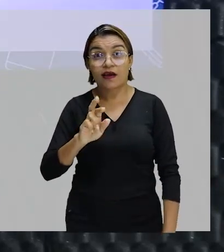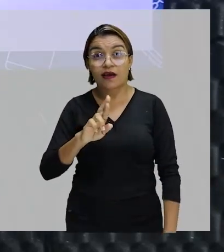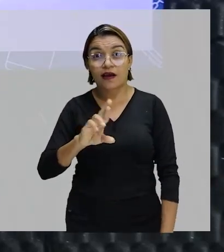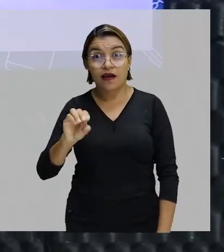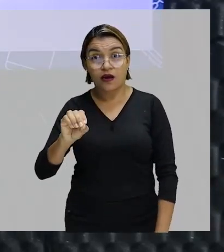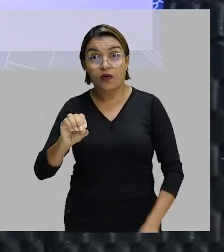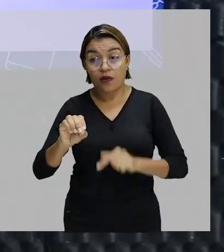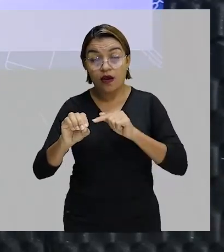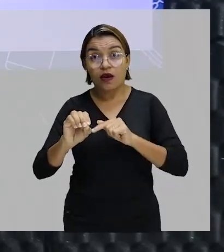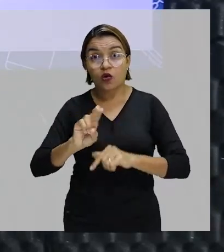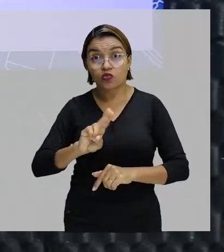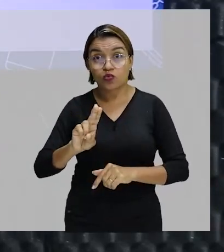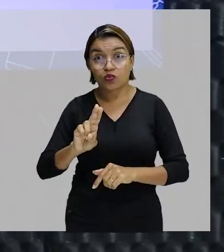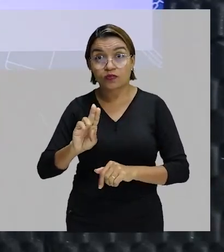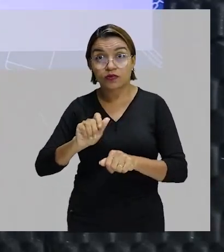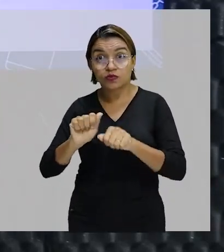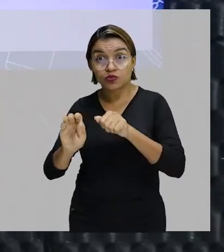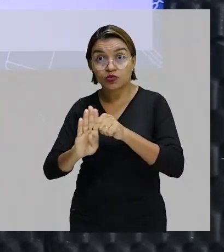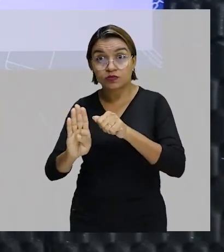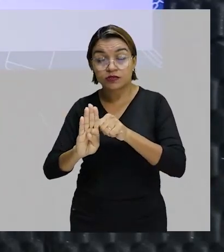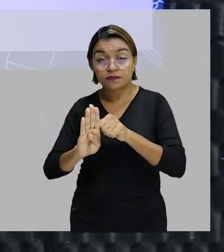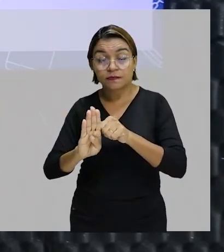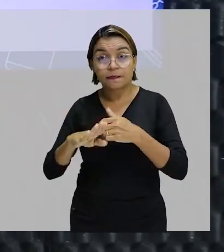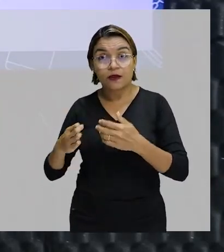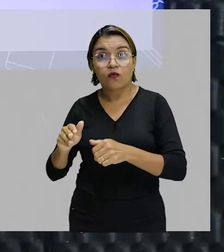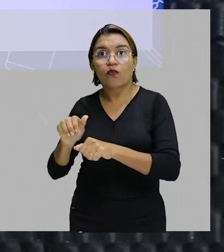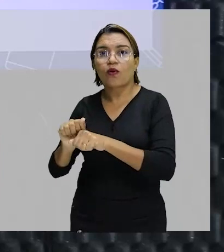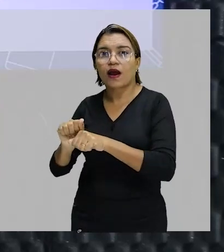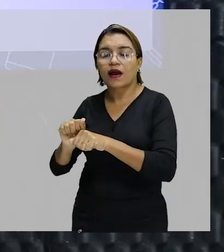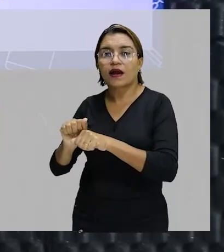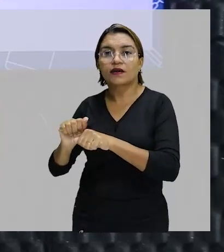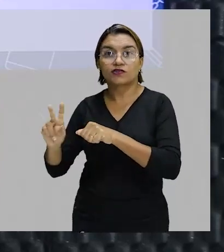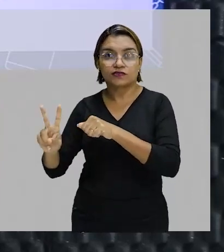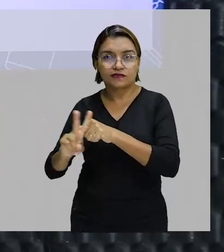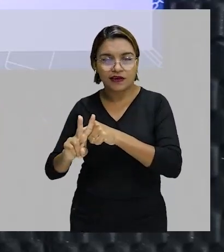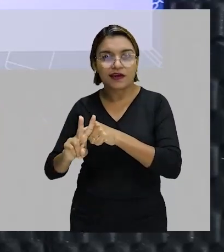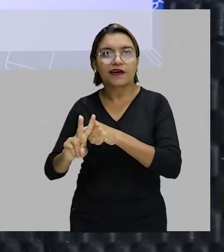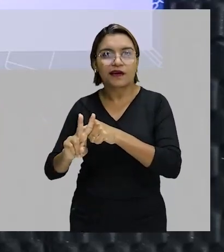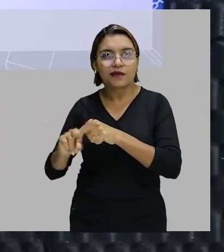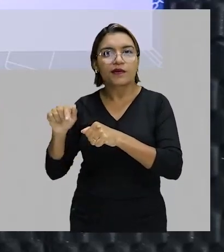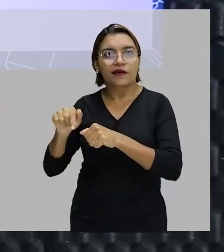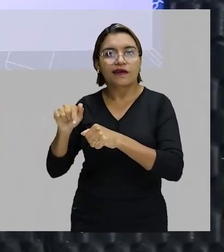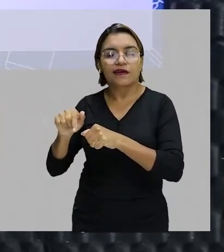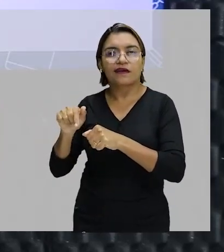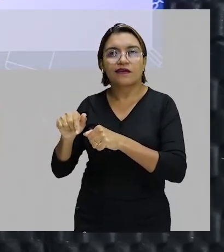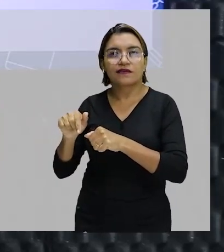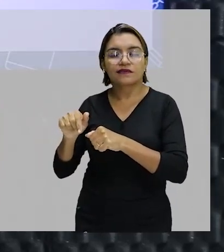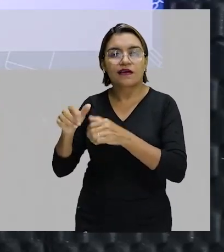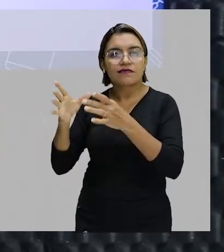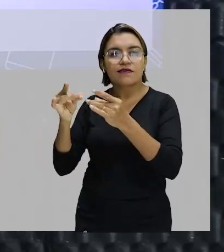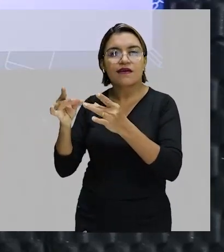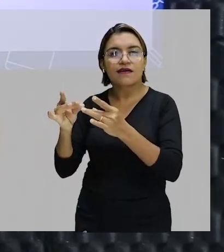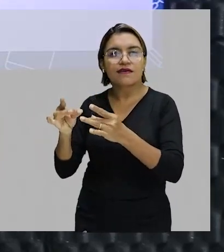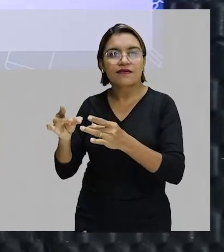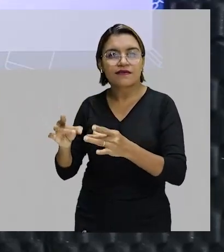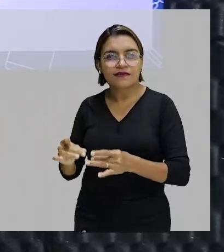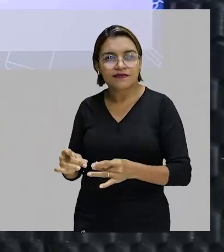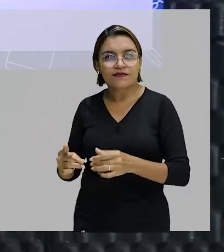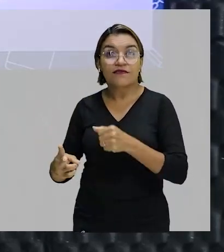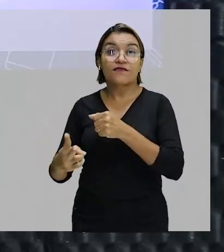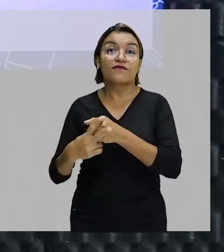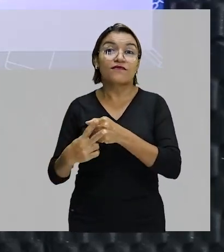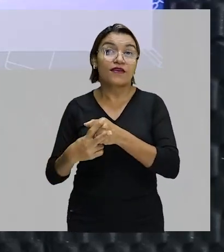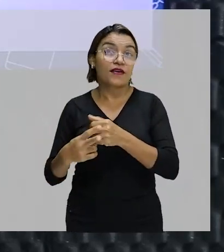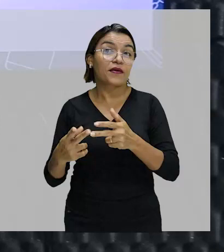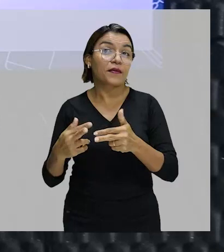um nome, um substantivo. Okay? Já o advérbio, como nós vimos na nossa definição, ele vai descrever verbos. O